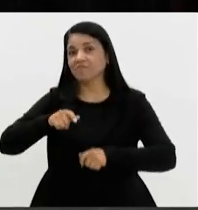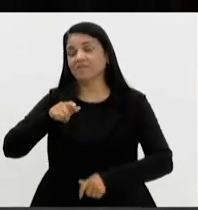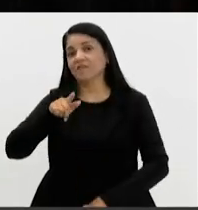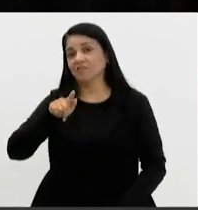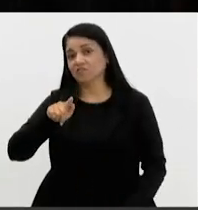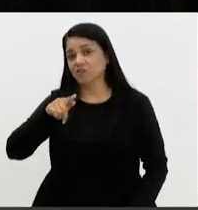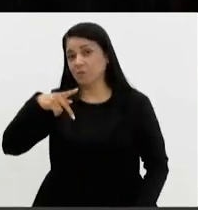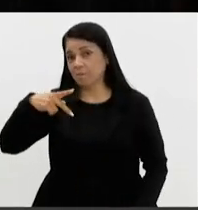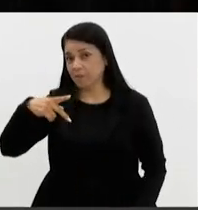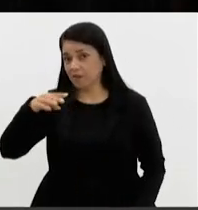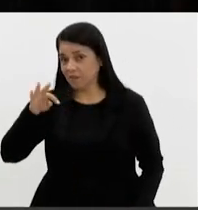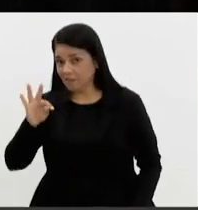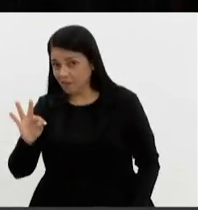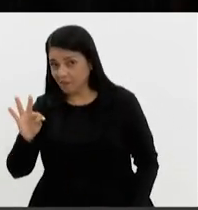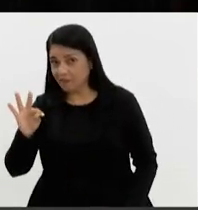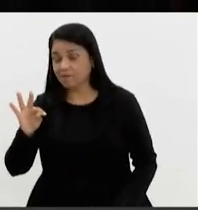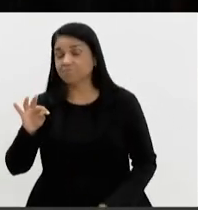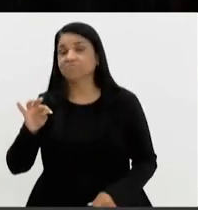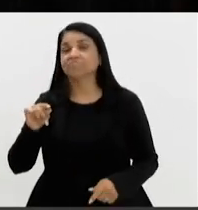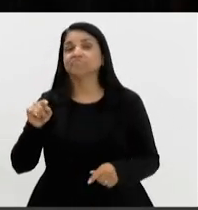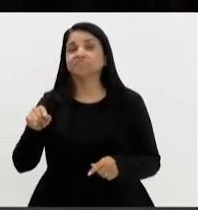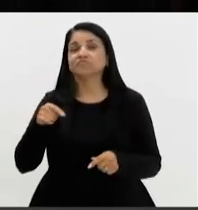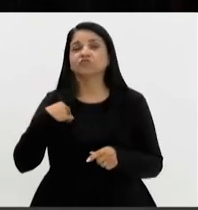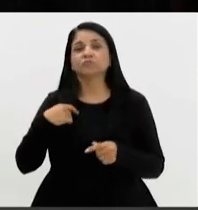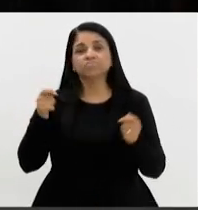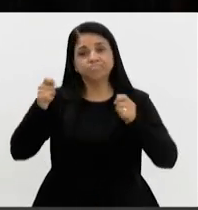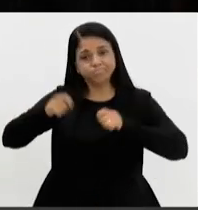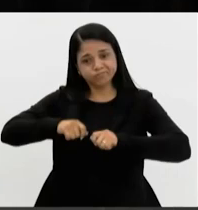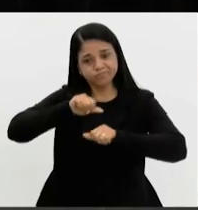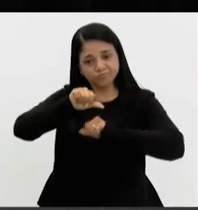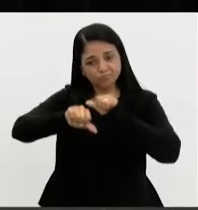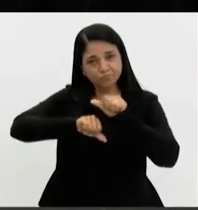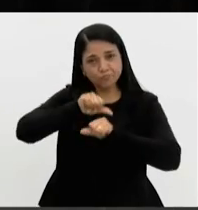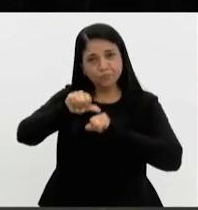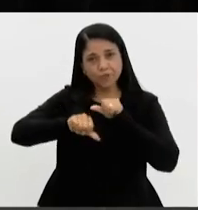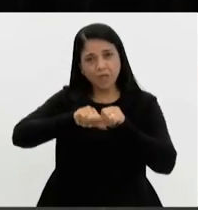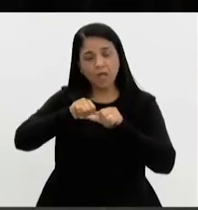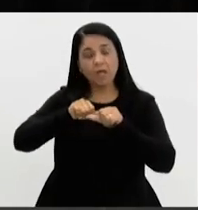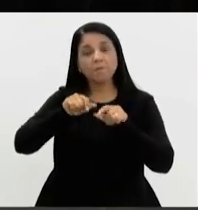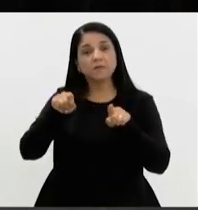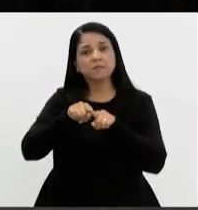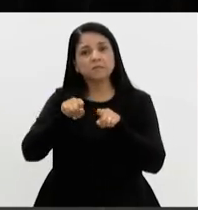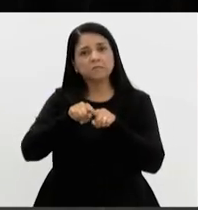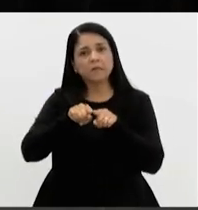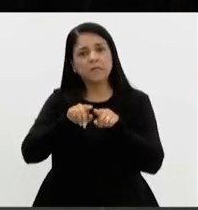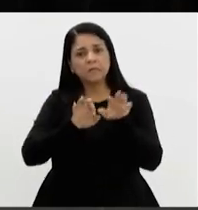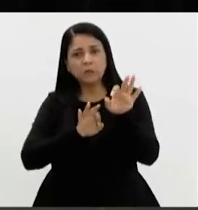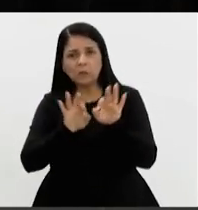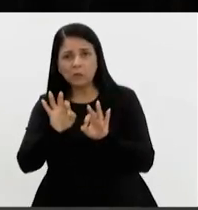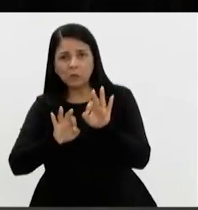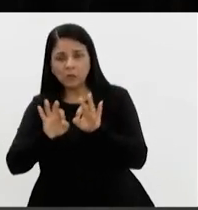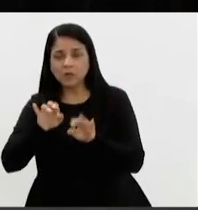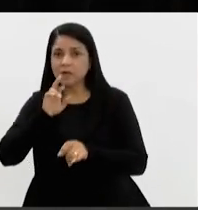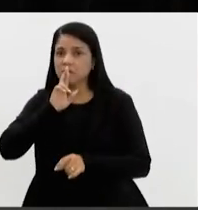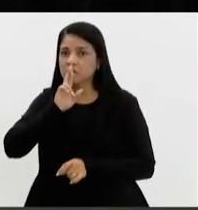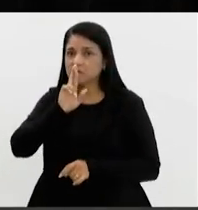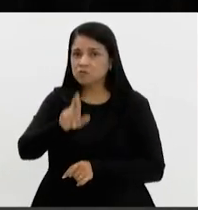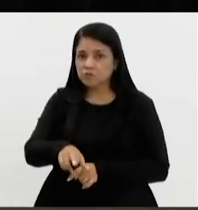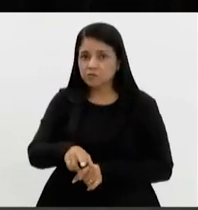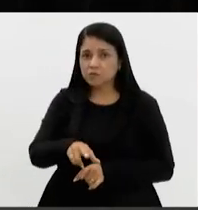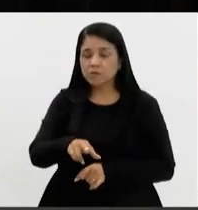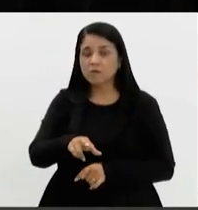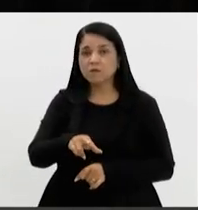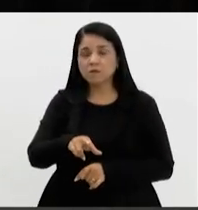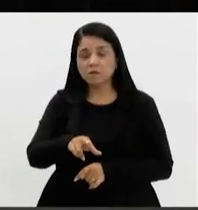eh concatenar mas de fazer formular e responder inclusive